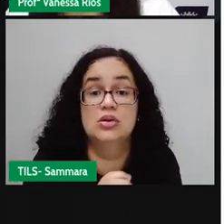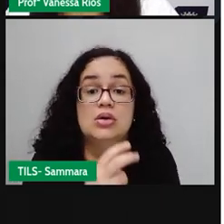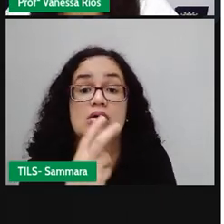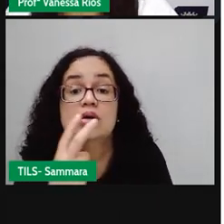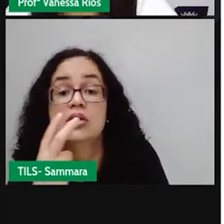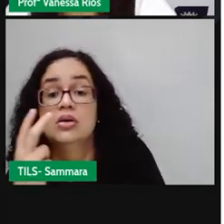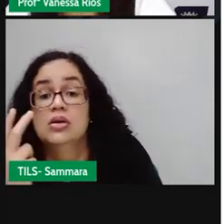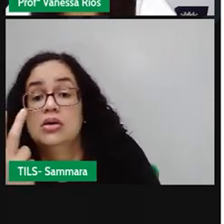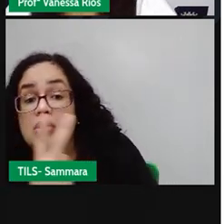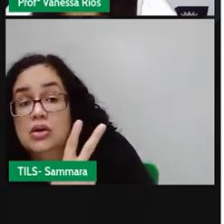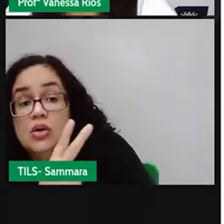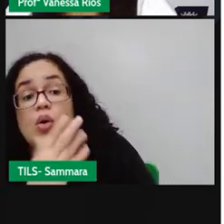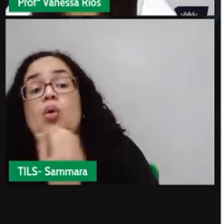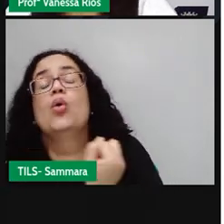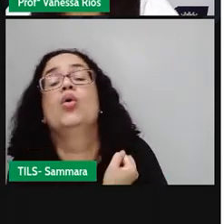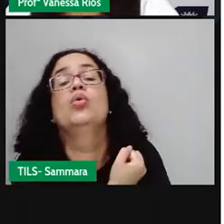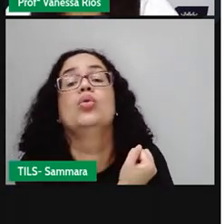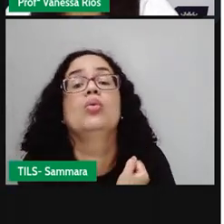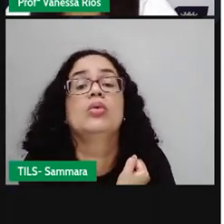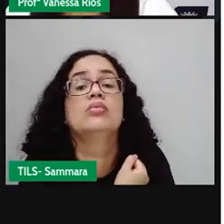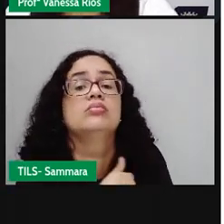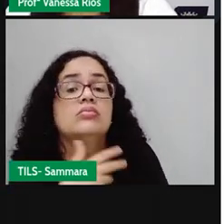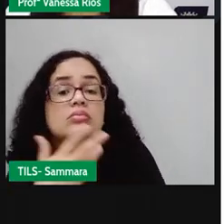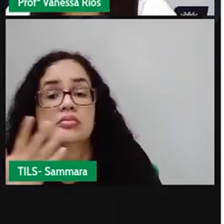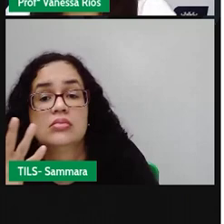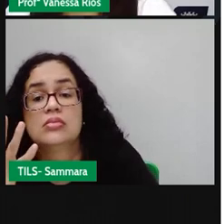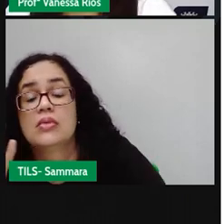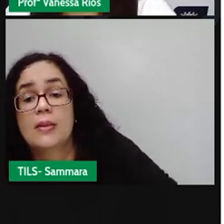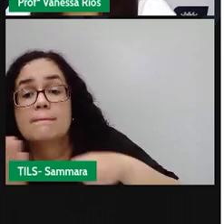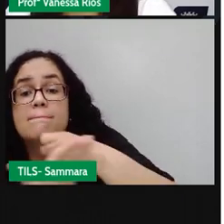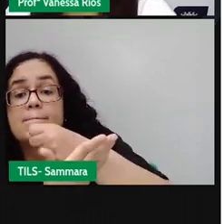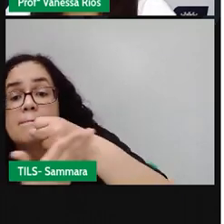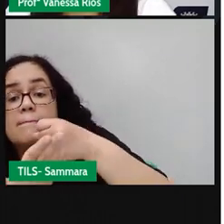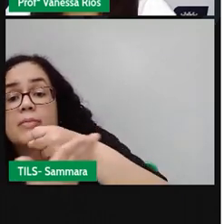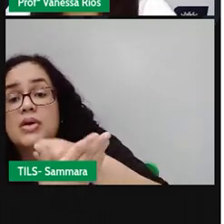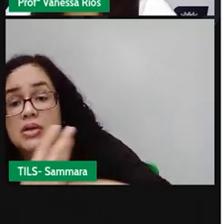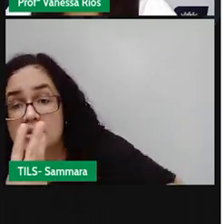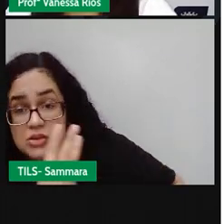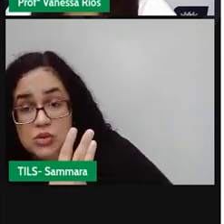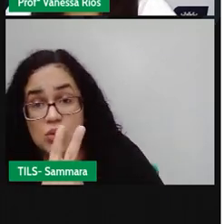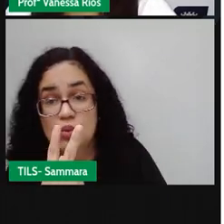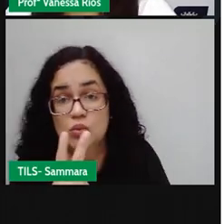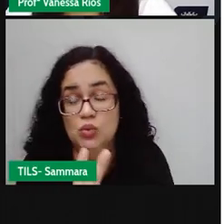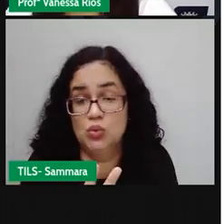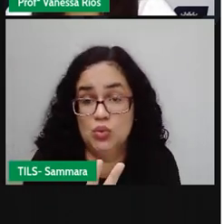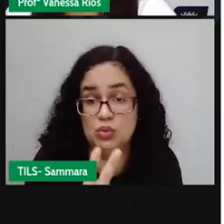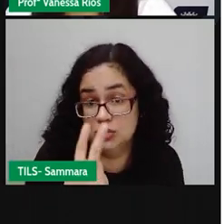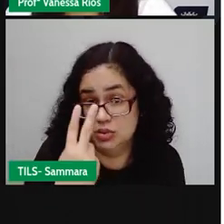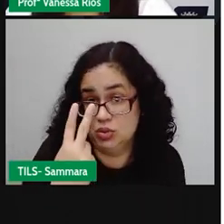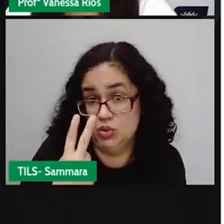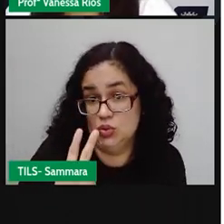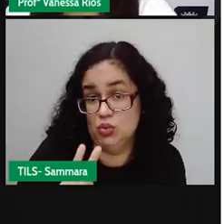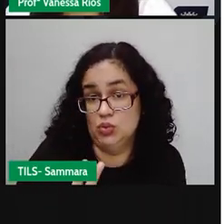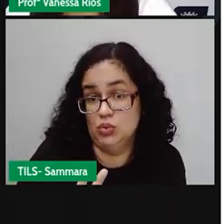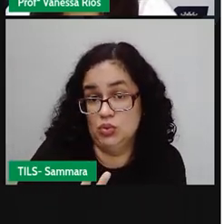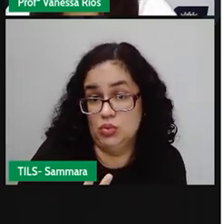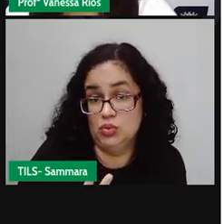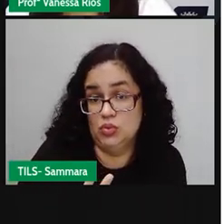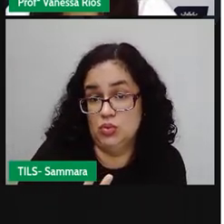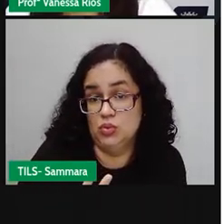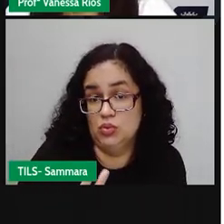e aqui apareceria um outro número. Na parte da base, a gente tem aqui o 3, o 2